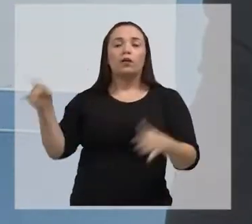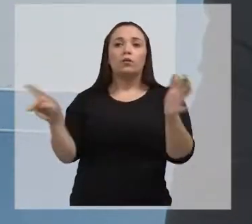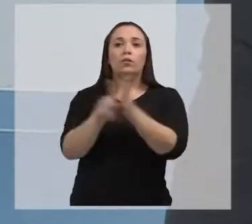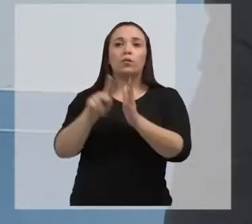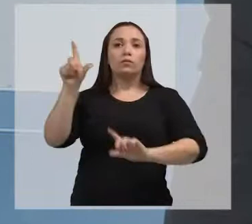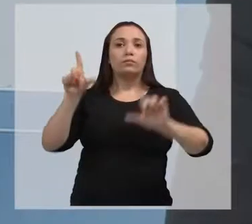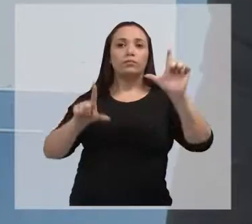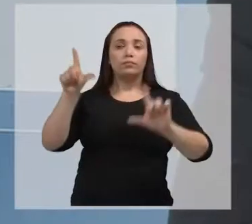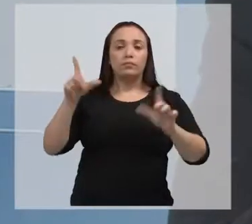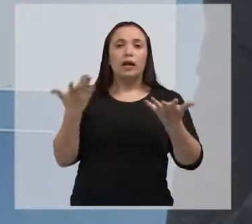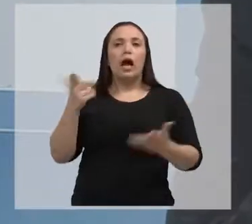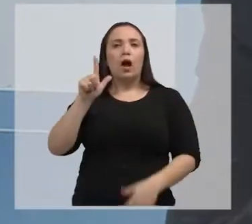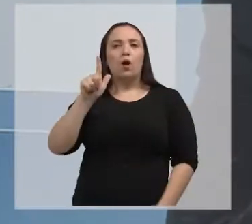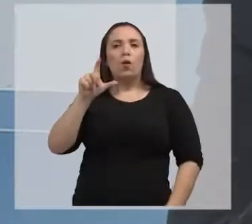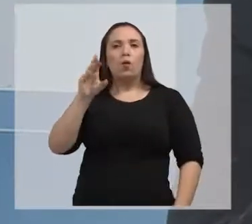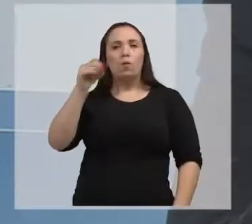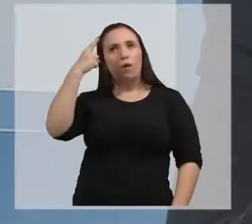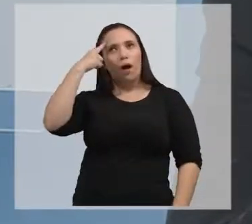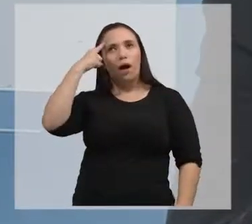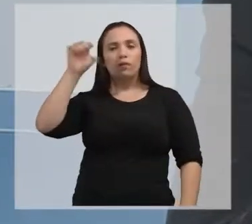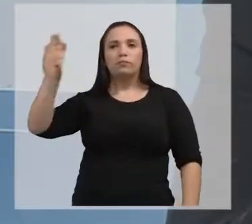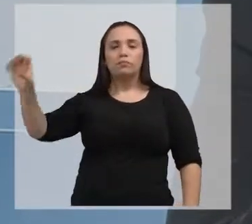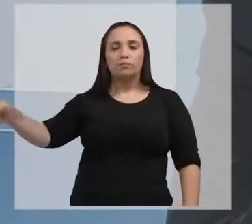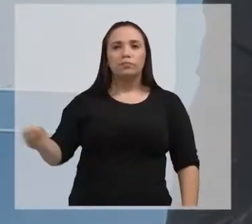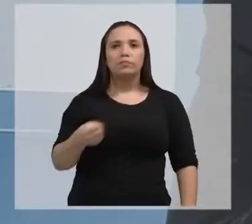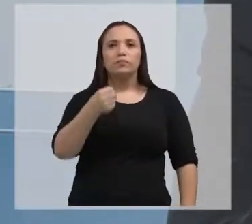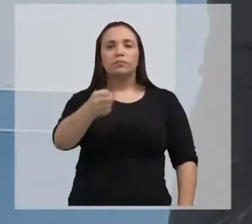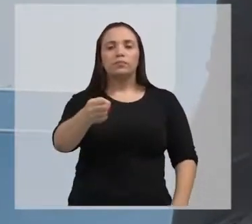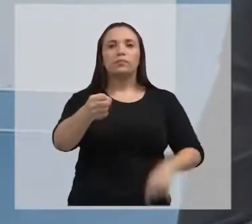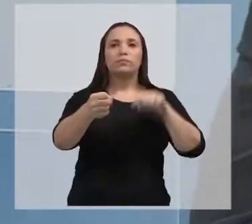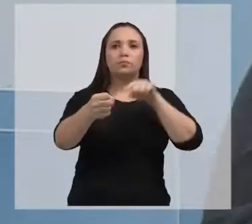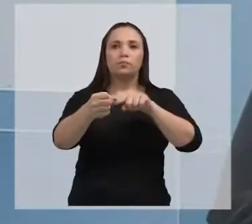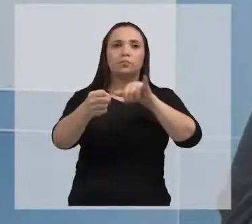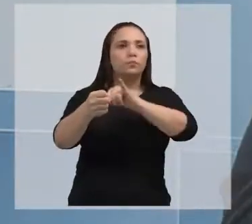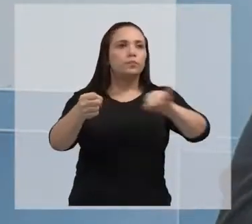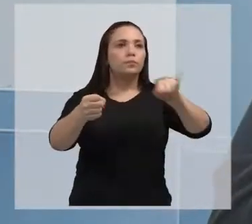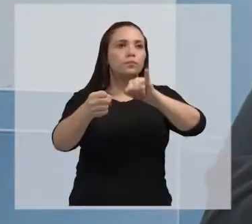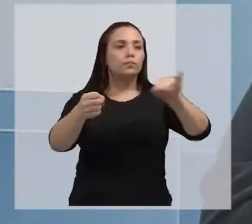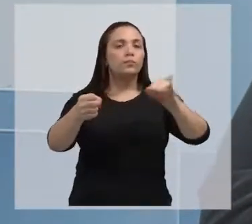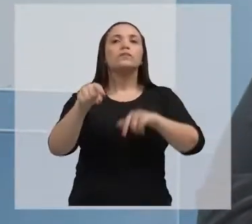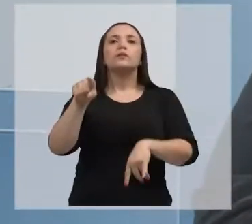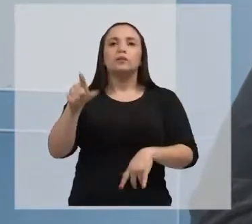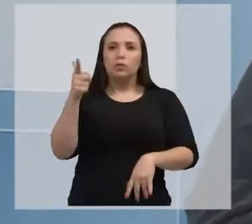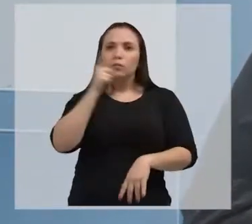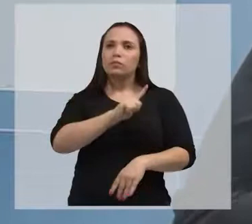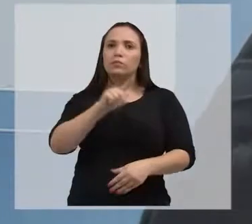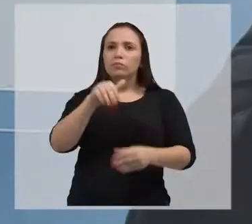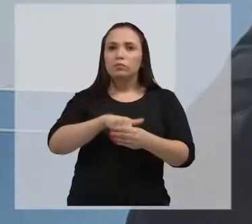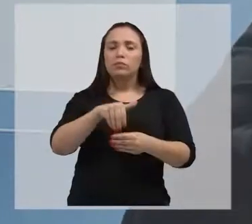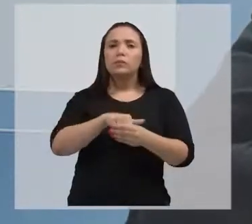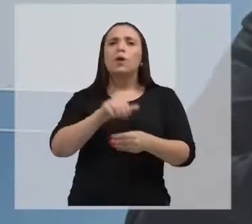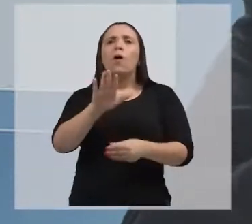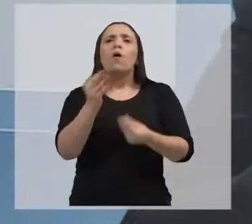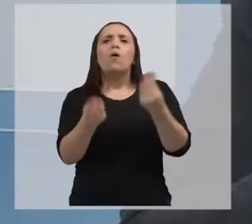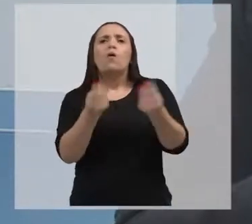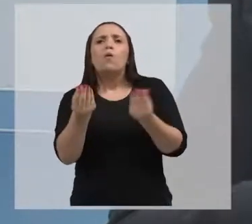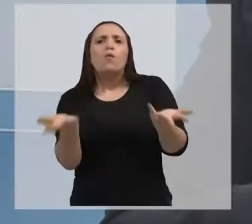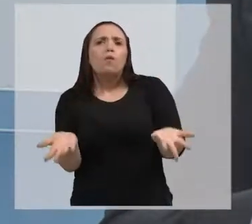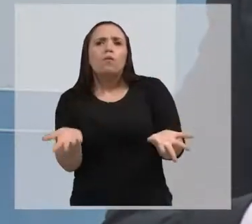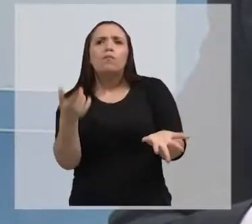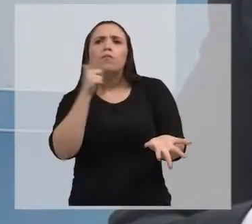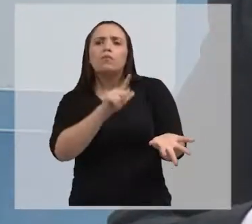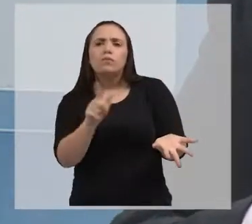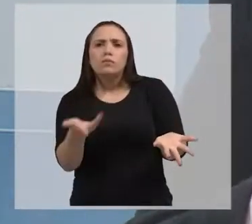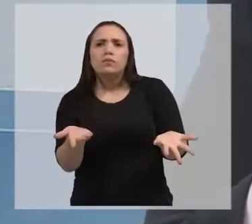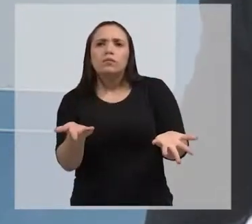Né? E a Globo escolheu o Caçador de Marajá. E elegeu o presidente seu. Mas como ela conseguiu isso?